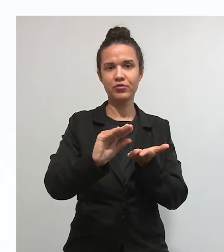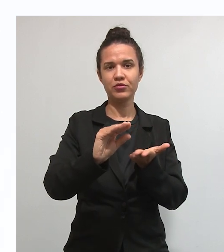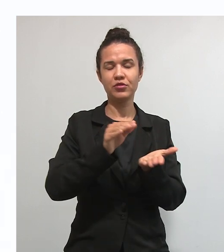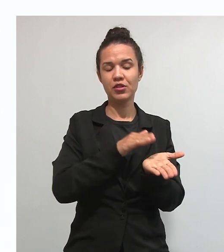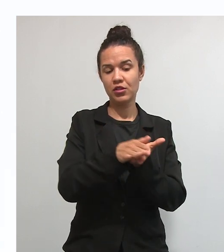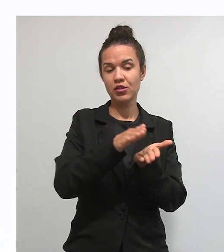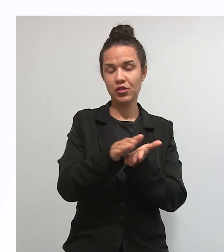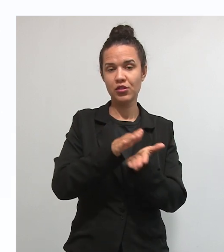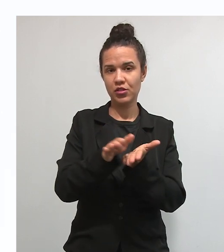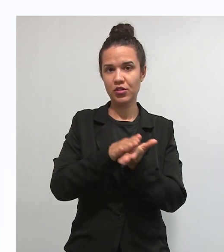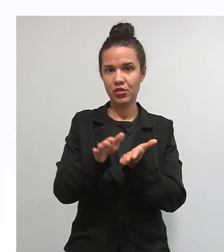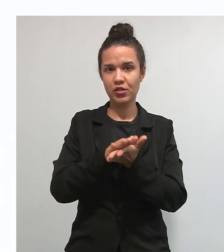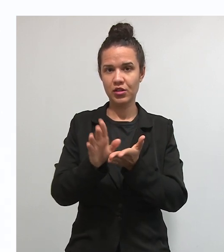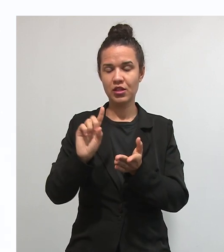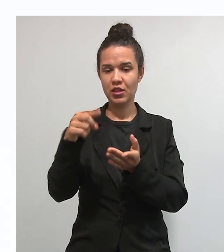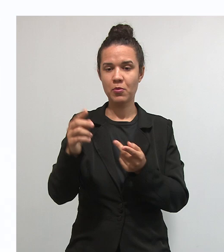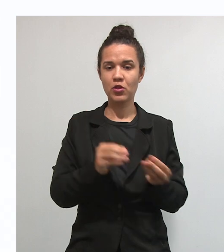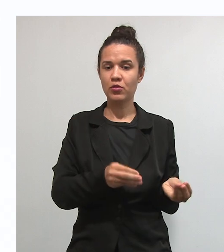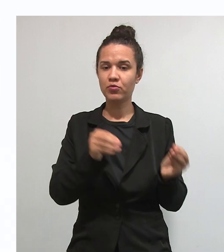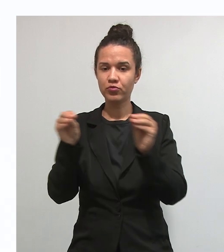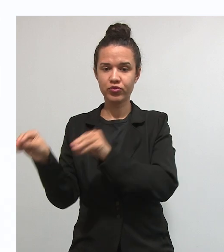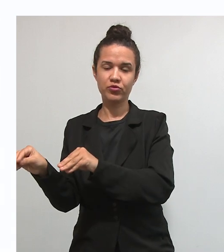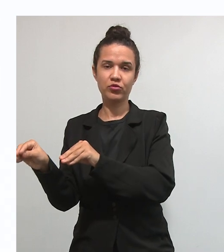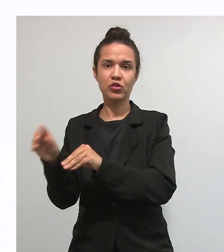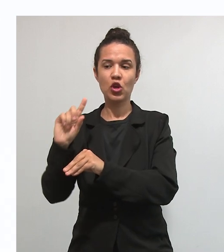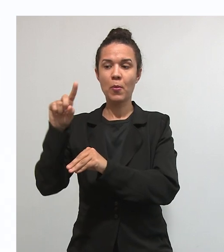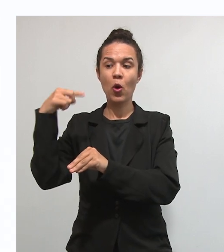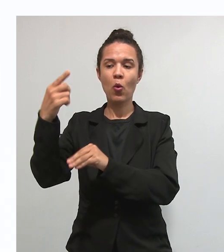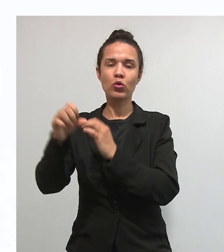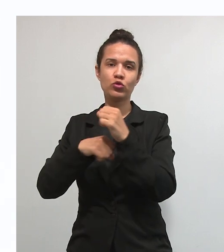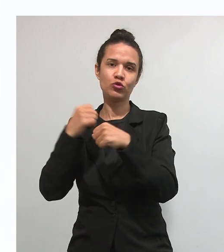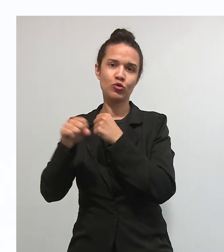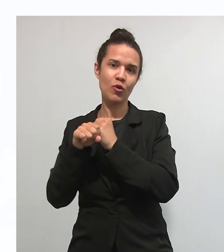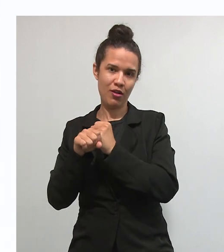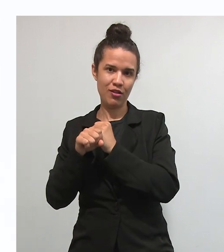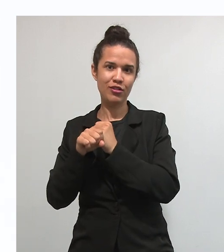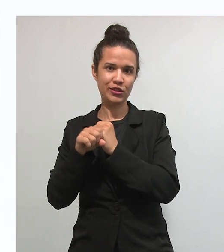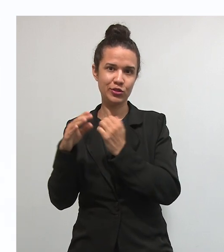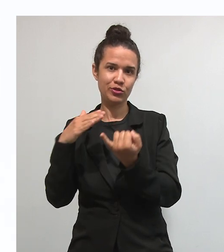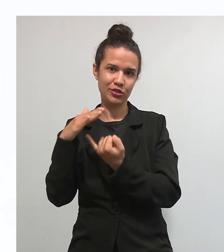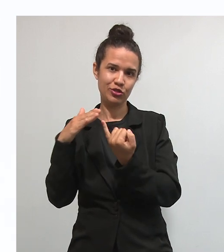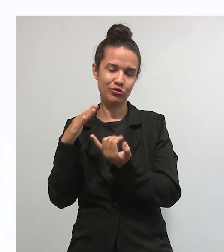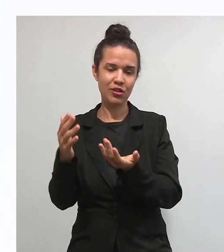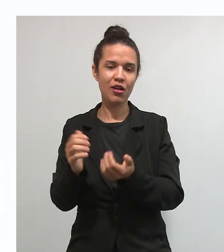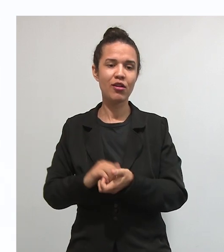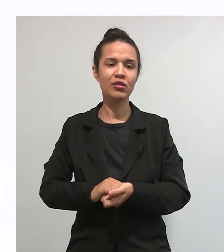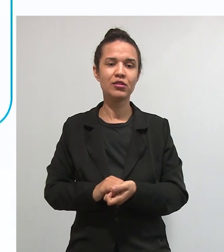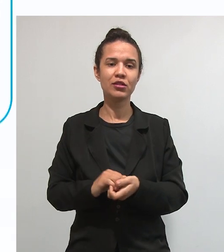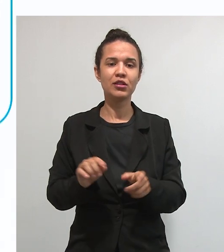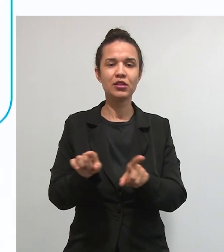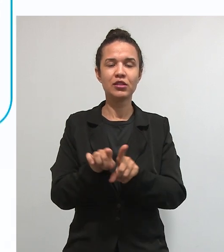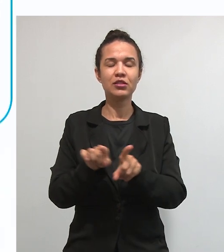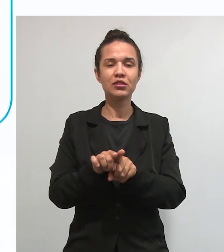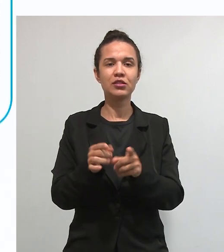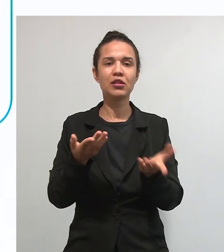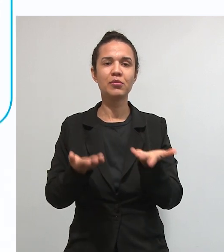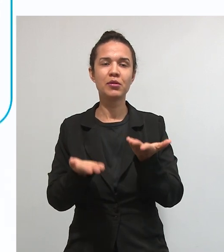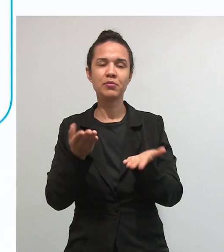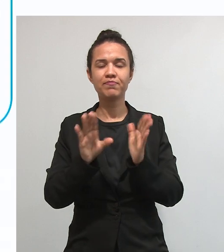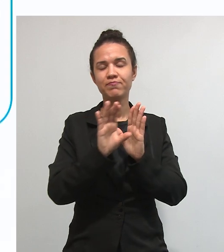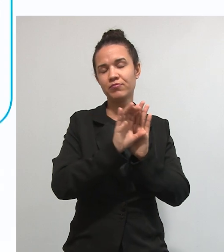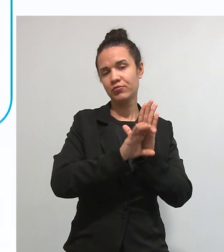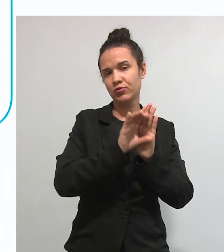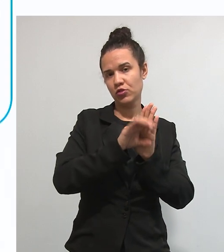exercício corrente, que será transferido para o próximo exercício. O que mais que a gente vê? Trouxe mais uns